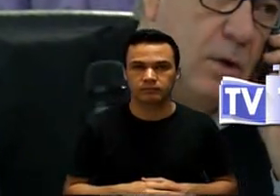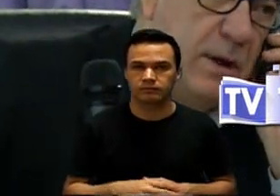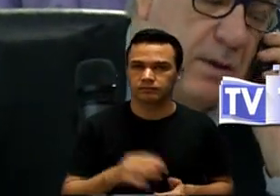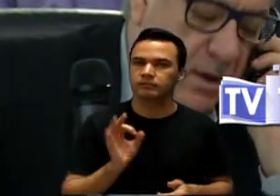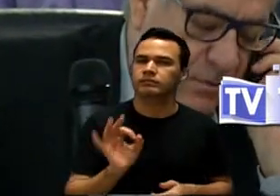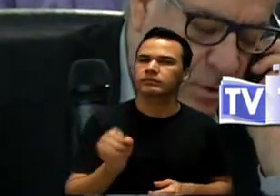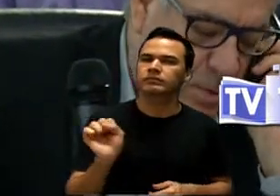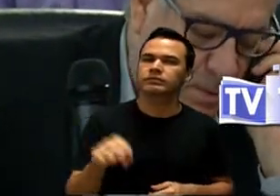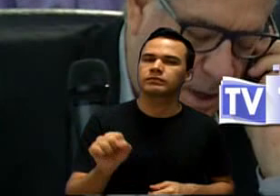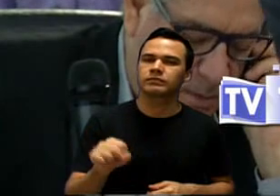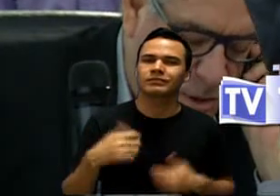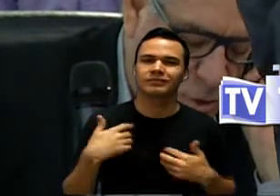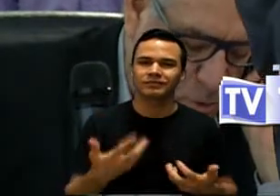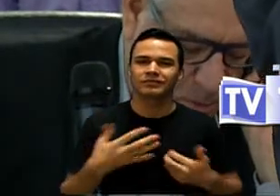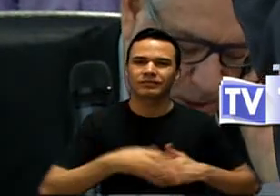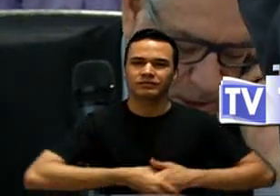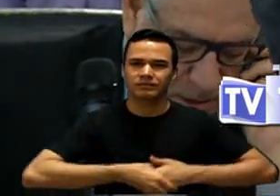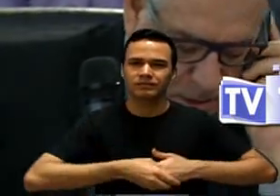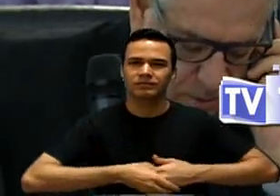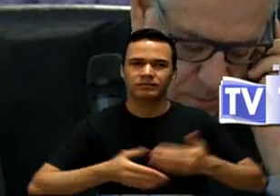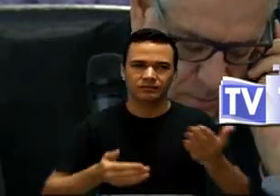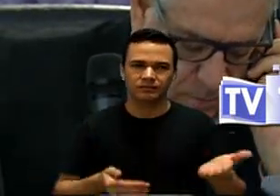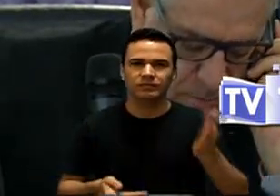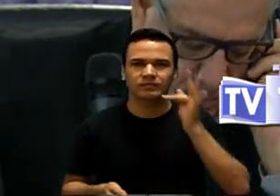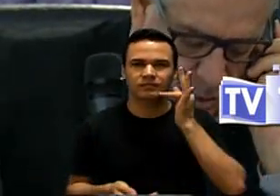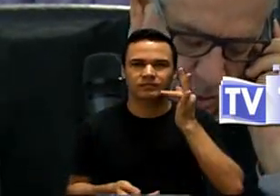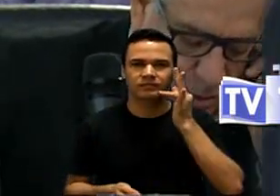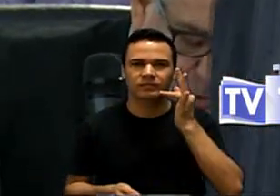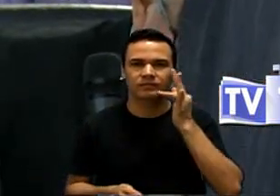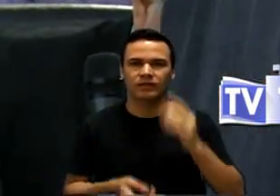Sim, quero cumprimentar o senhor